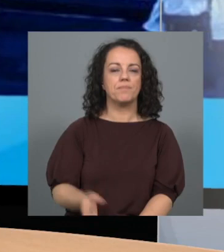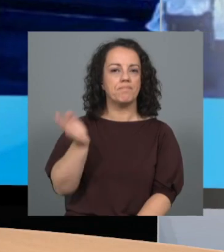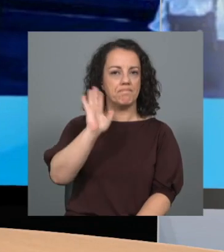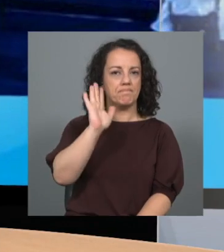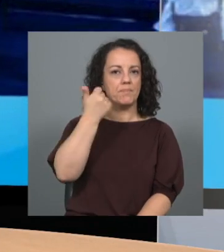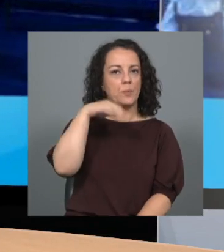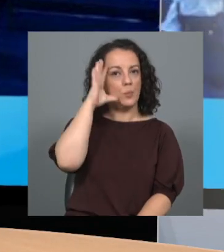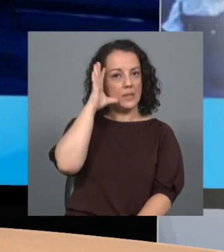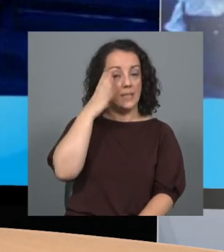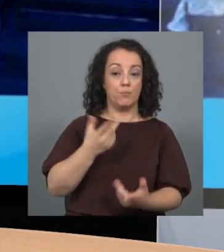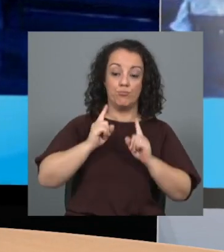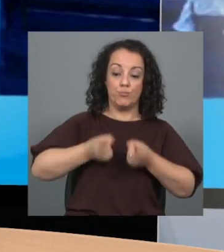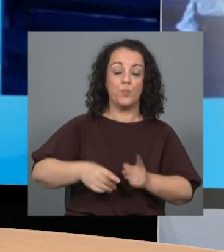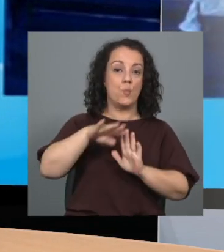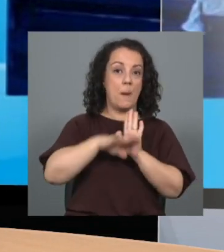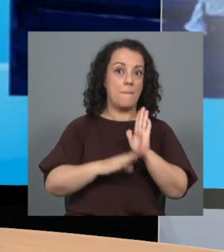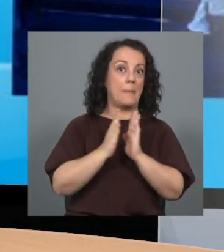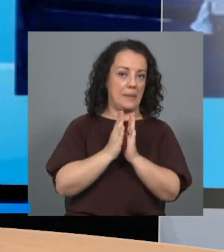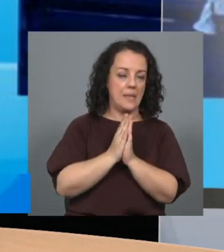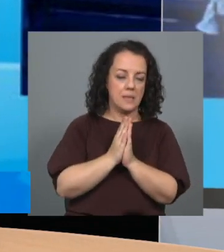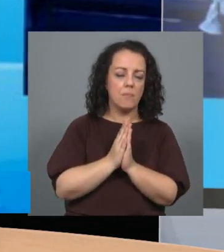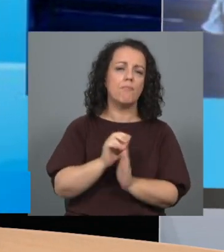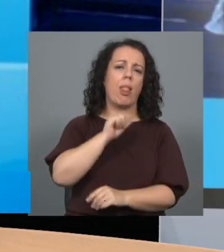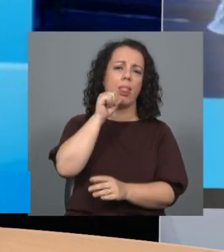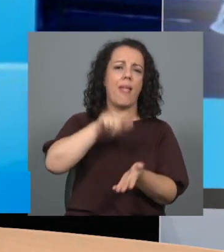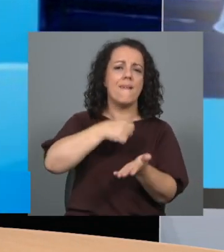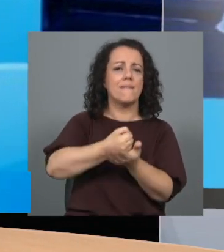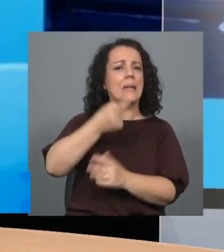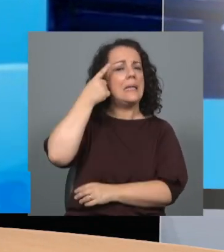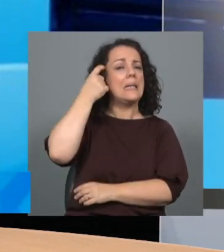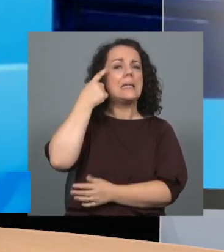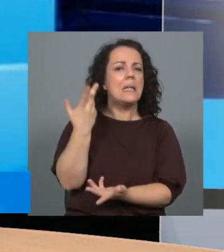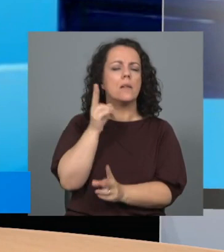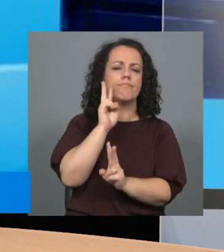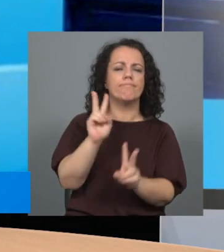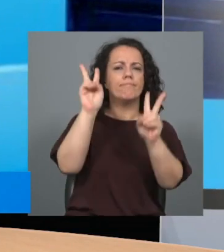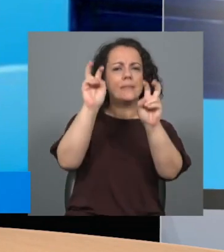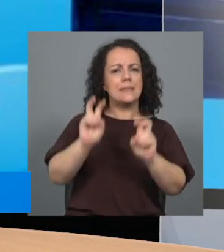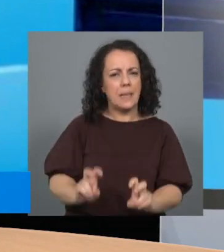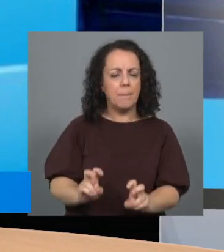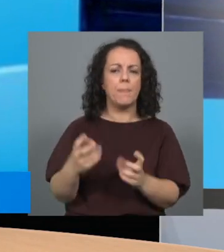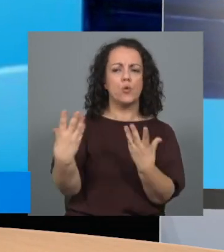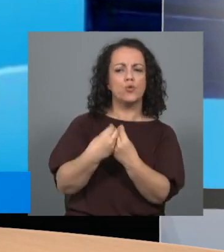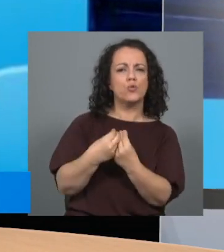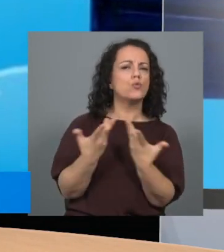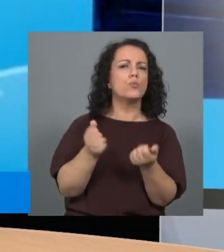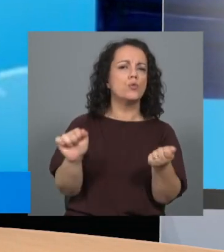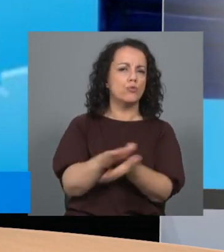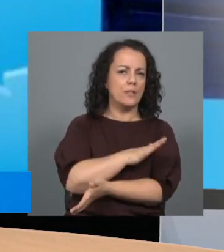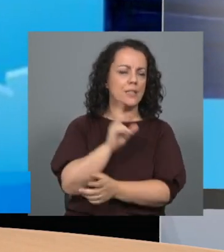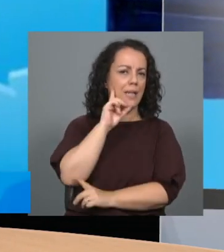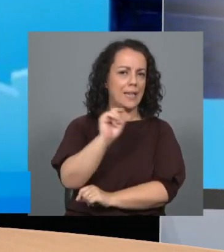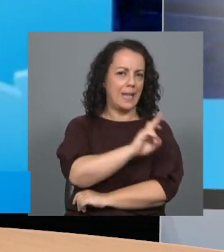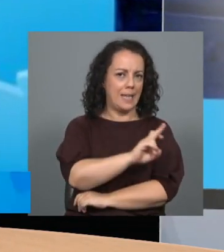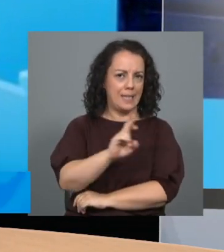Olá, boa tarde. É o início do programa Eclésia, que em cada quinta-feira, como é habitual, olha a atualidade também com o jornalismo da Renascença. É o